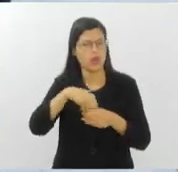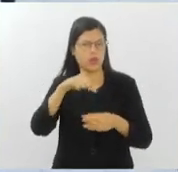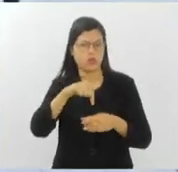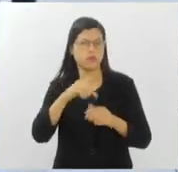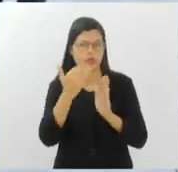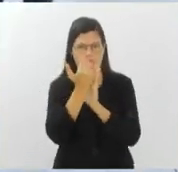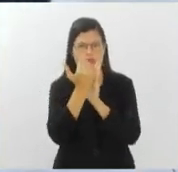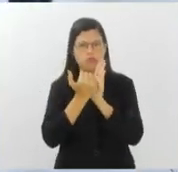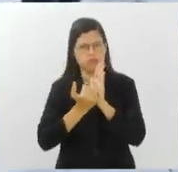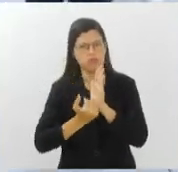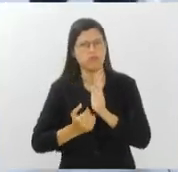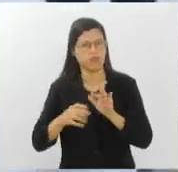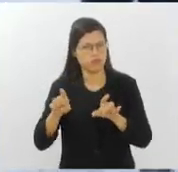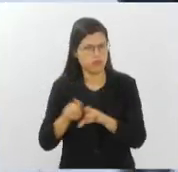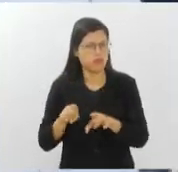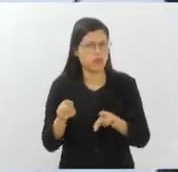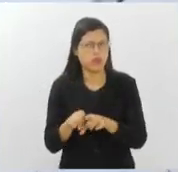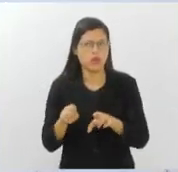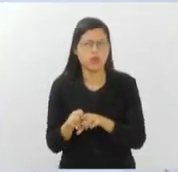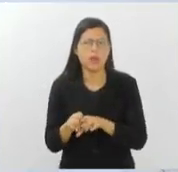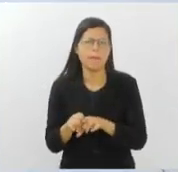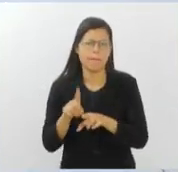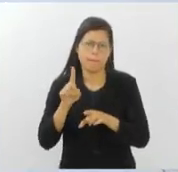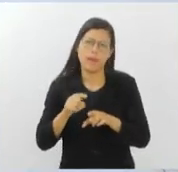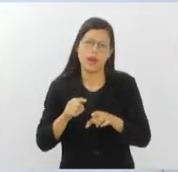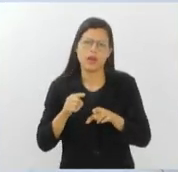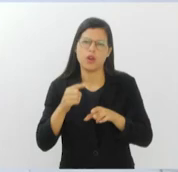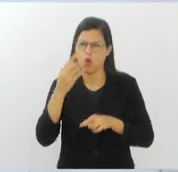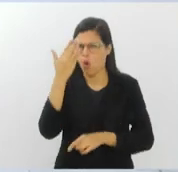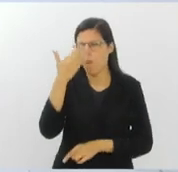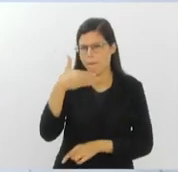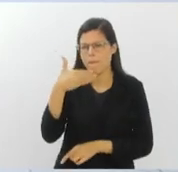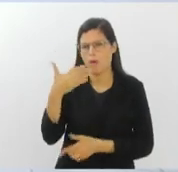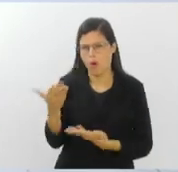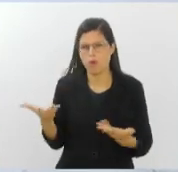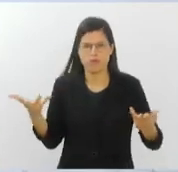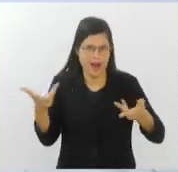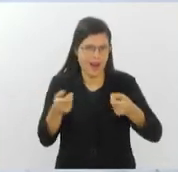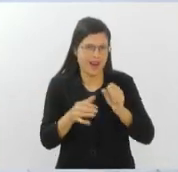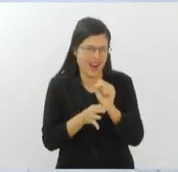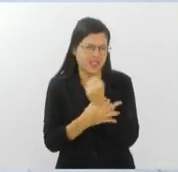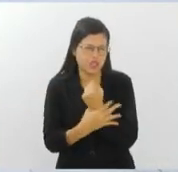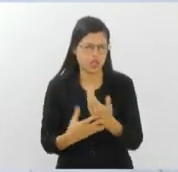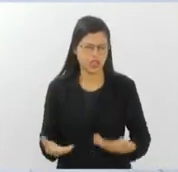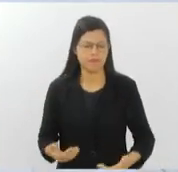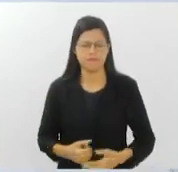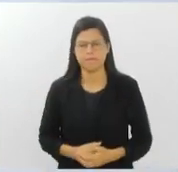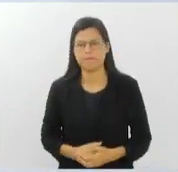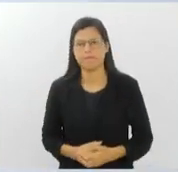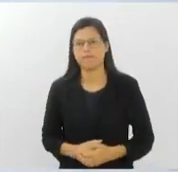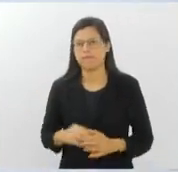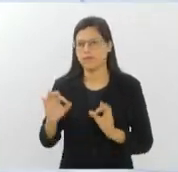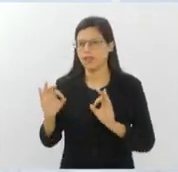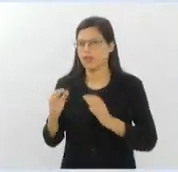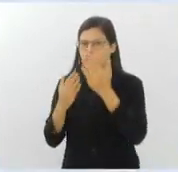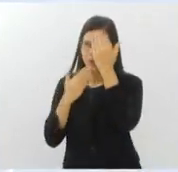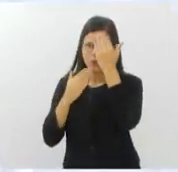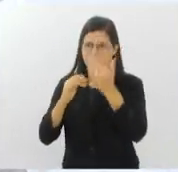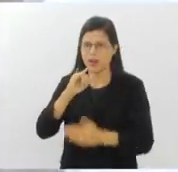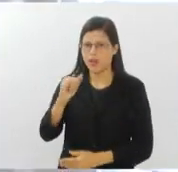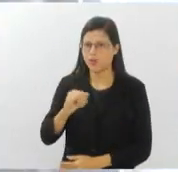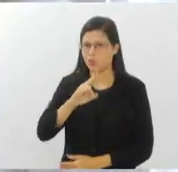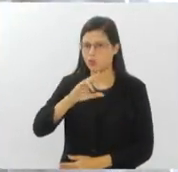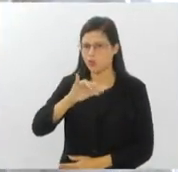que também passam um atestado de qualidade para a gente, uma garantia. Tá certo. Muito obrigada, Júlia, pela